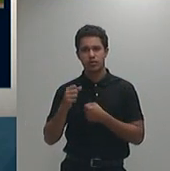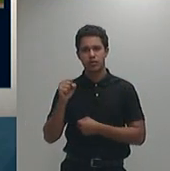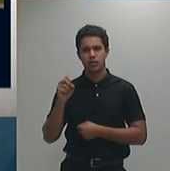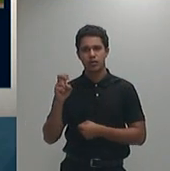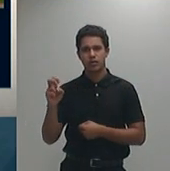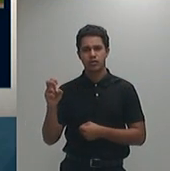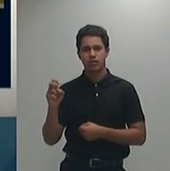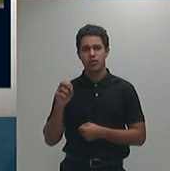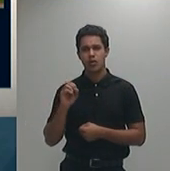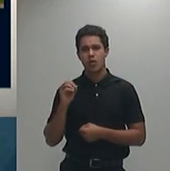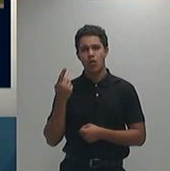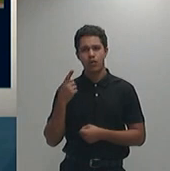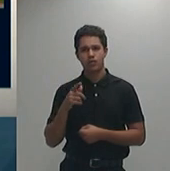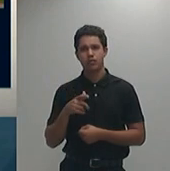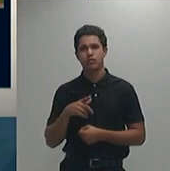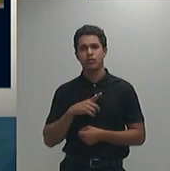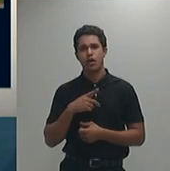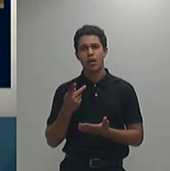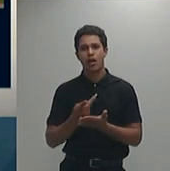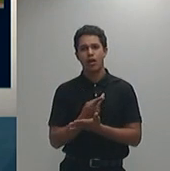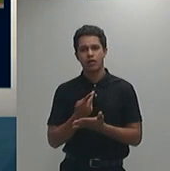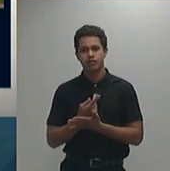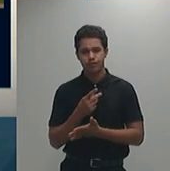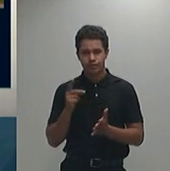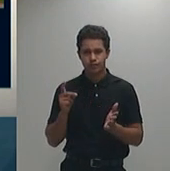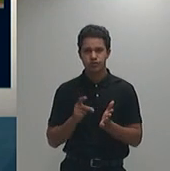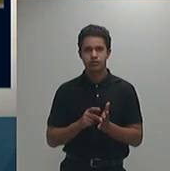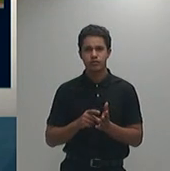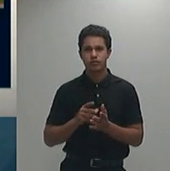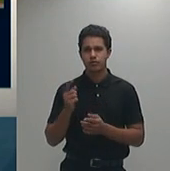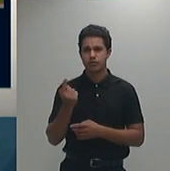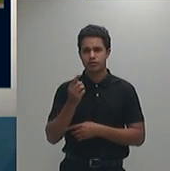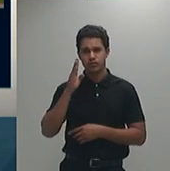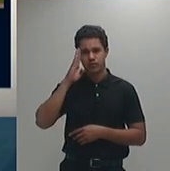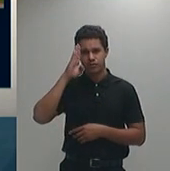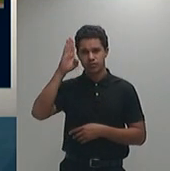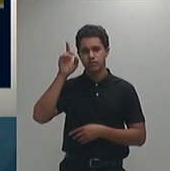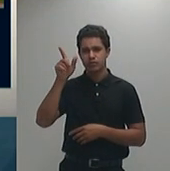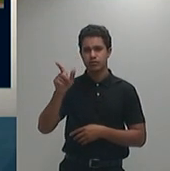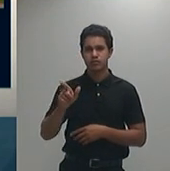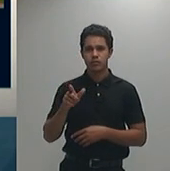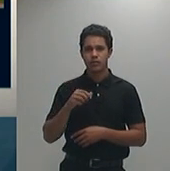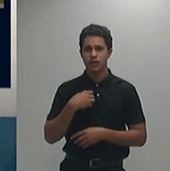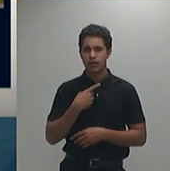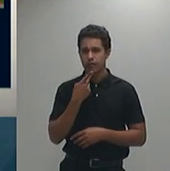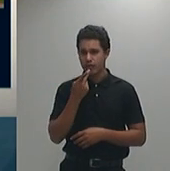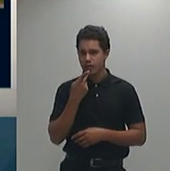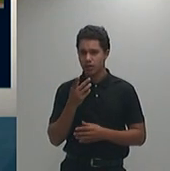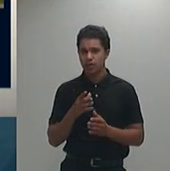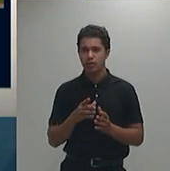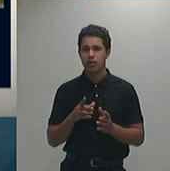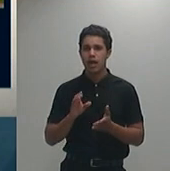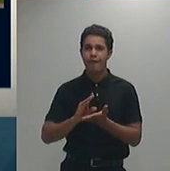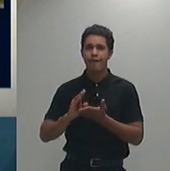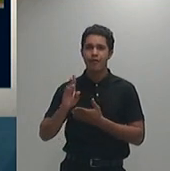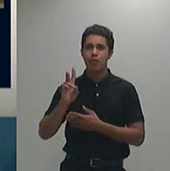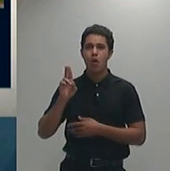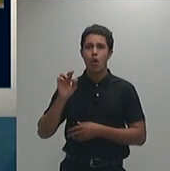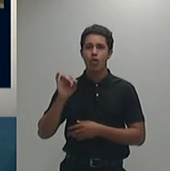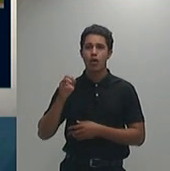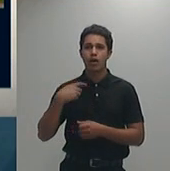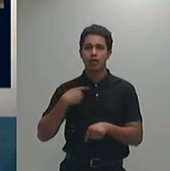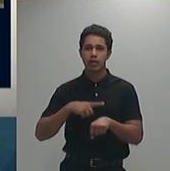ou ainda erro de fato exclusivamente no que se refere à fixação da verba honorária